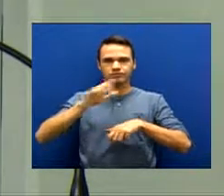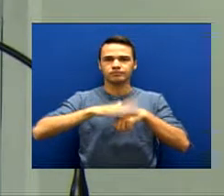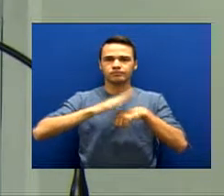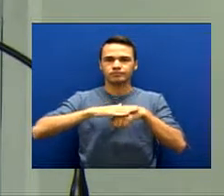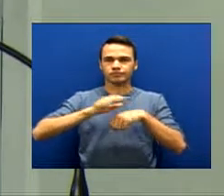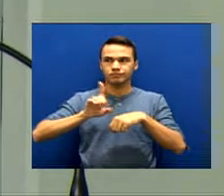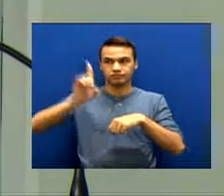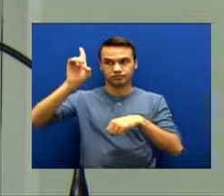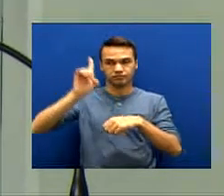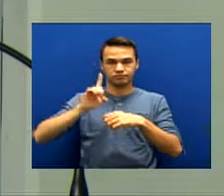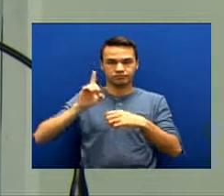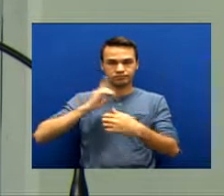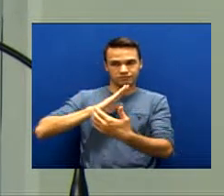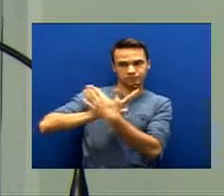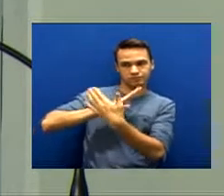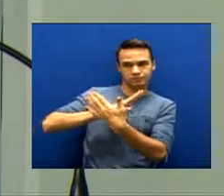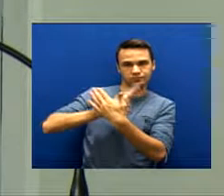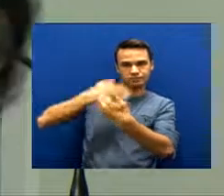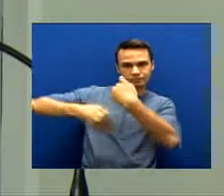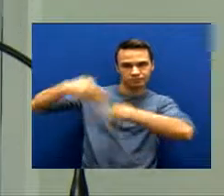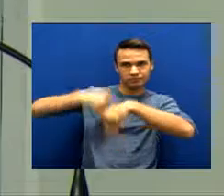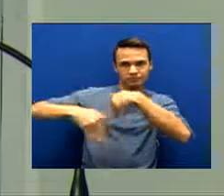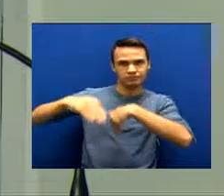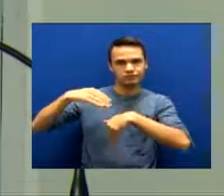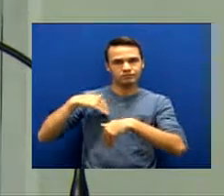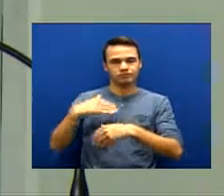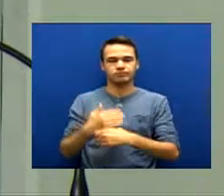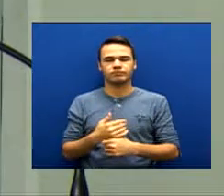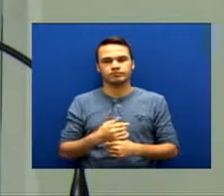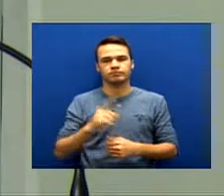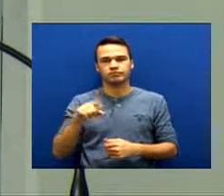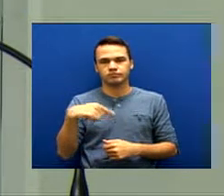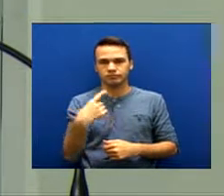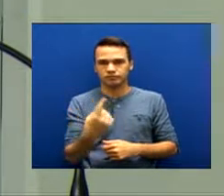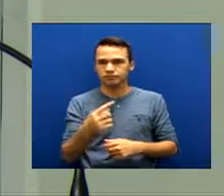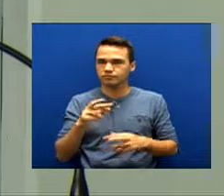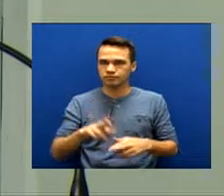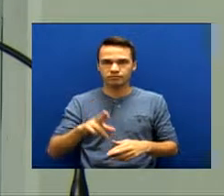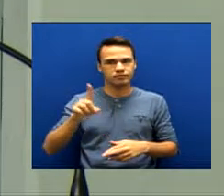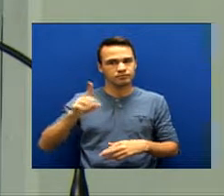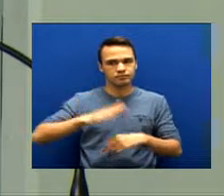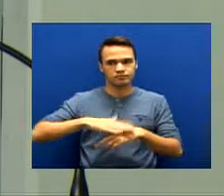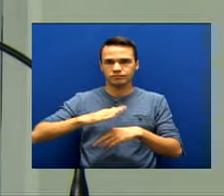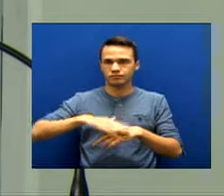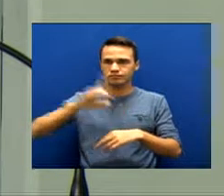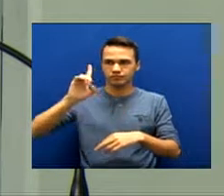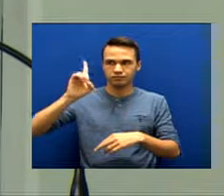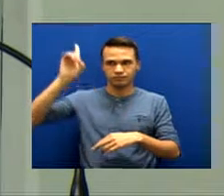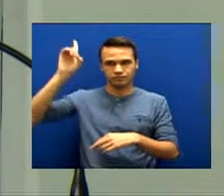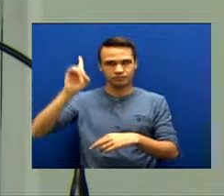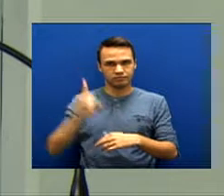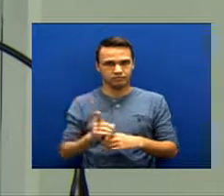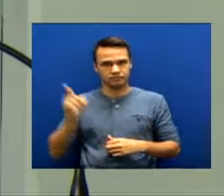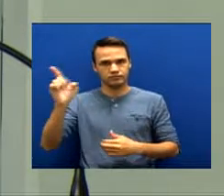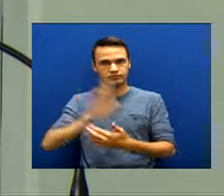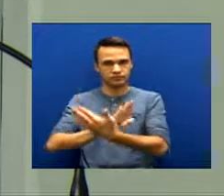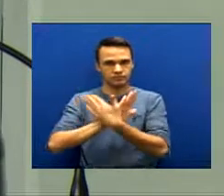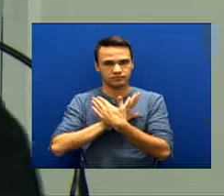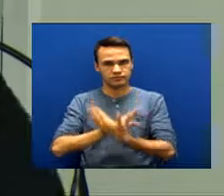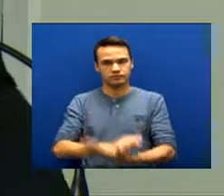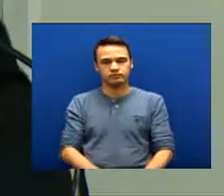abria-se muito, os porta-malas abria-se do avião, e as pessoas ficavam apavoradas, eu fiquei apavorado. Do meu